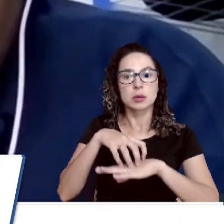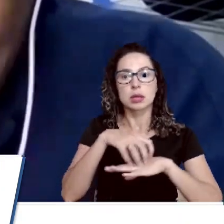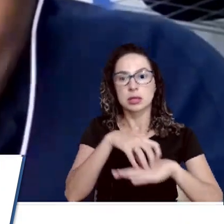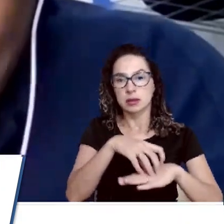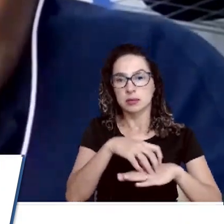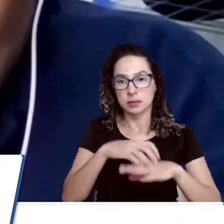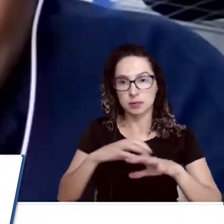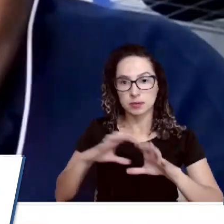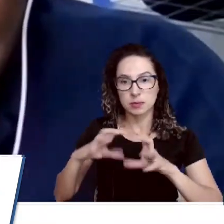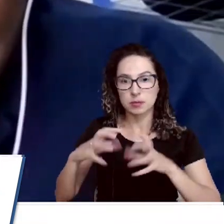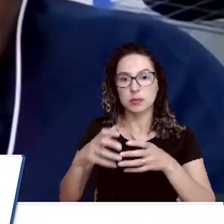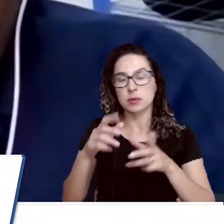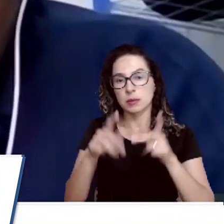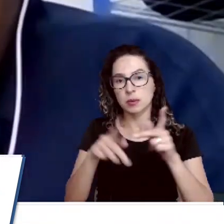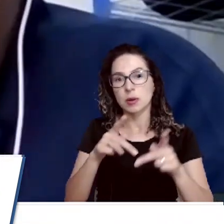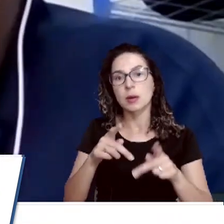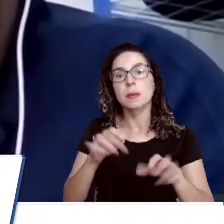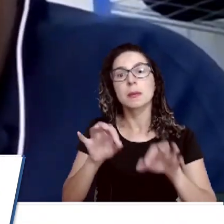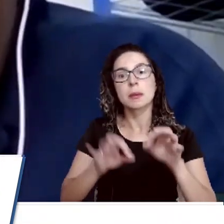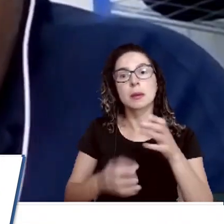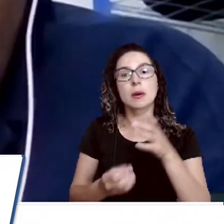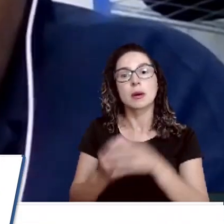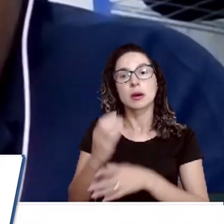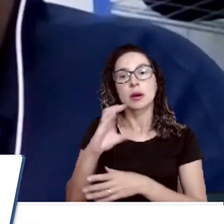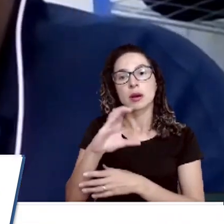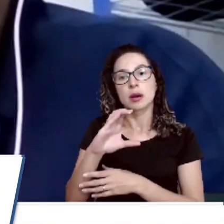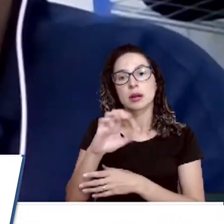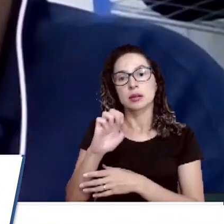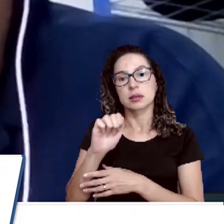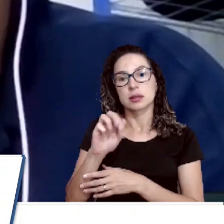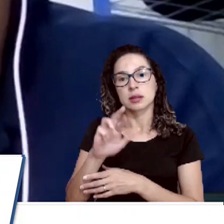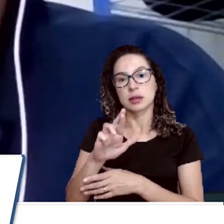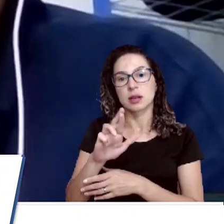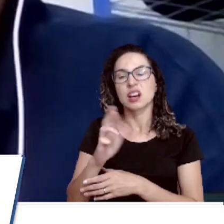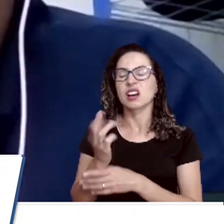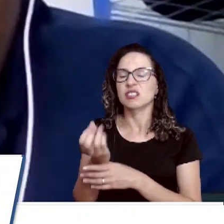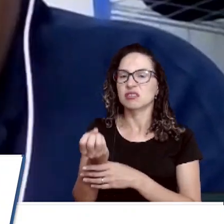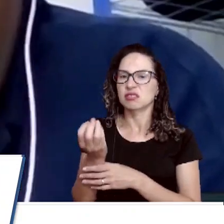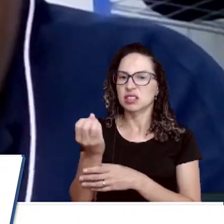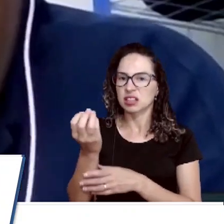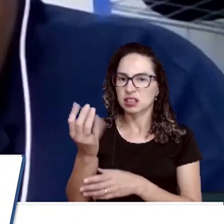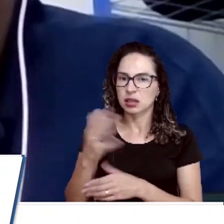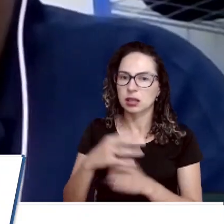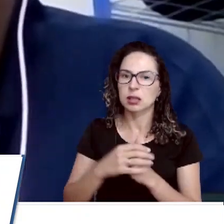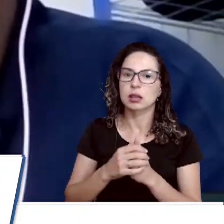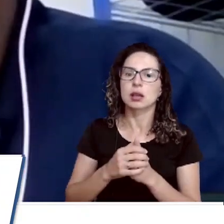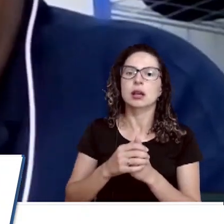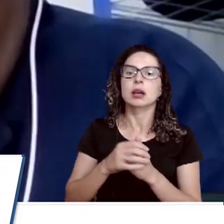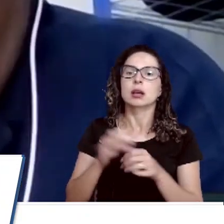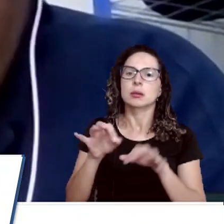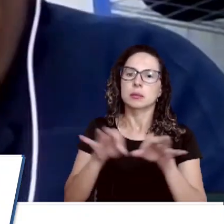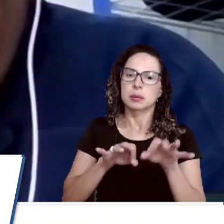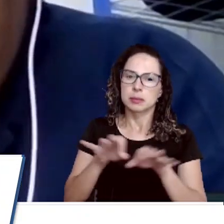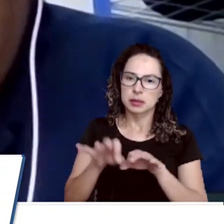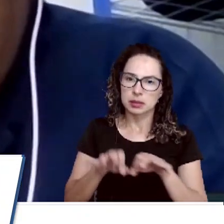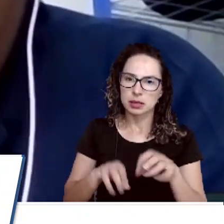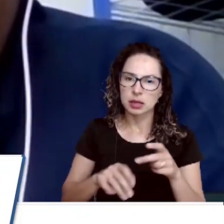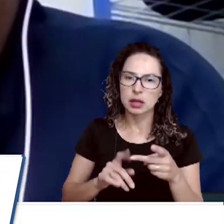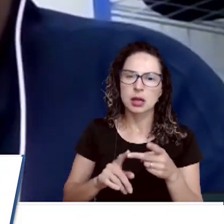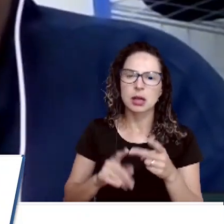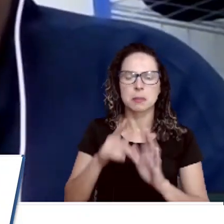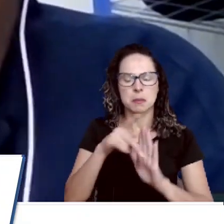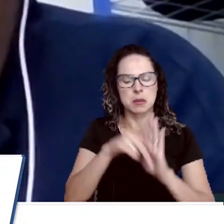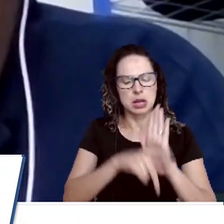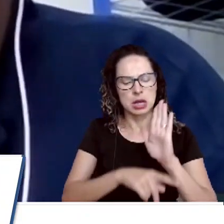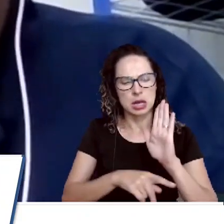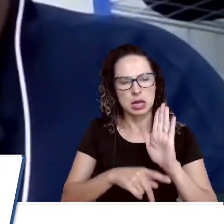Até realizou uma SEAR. Aliás, viajaram, coletaram, planilar, teve planilhas,